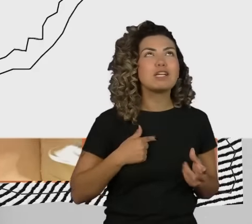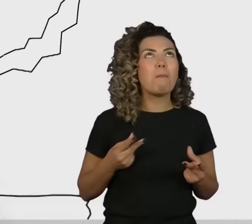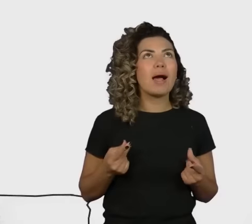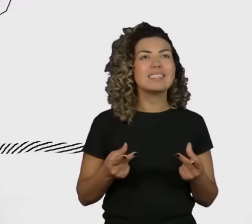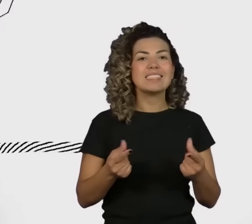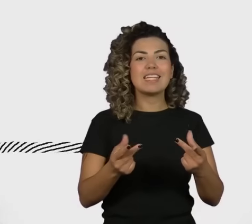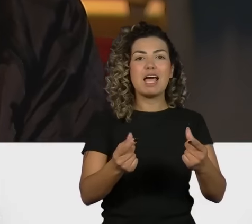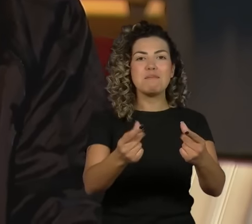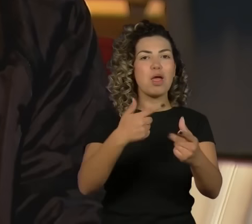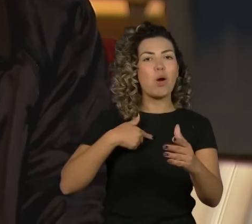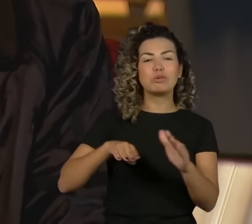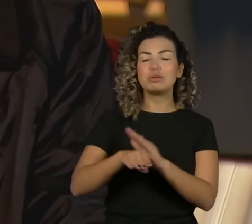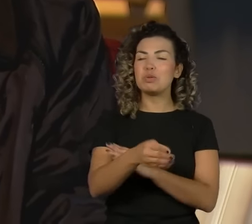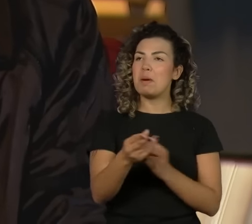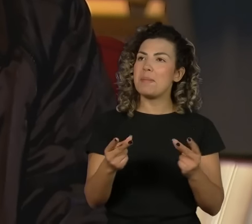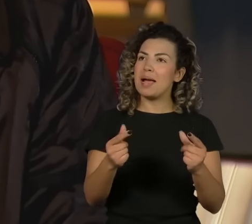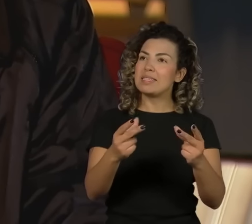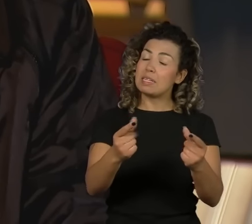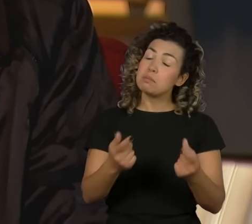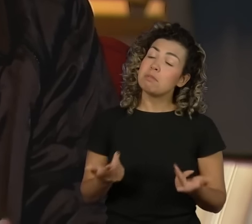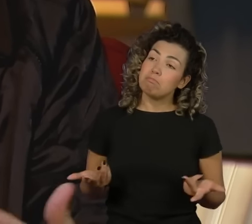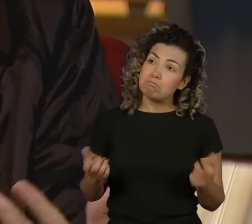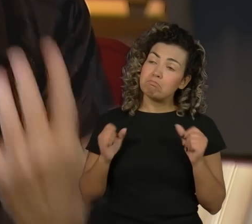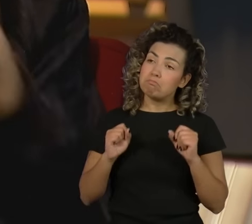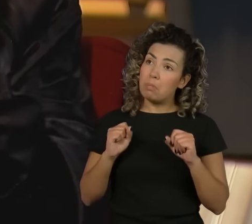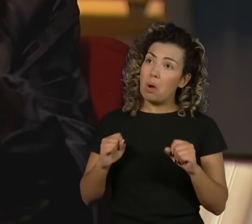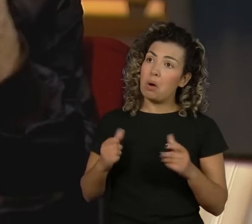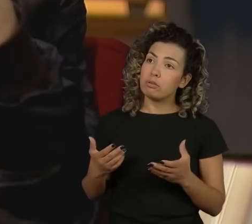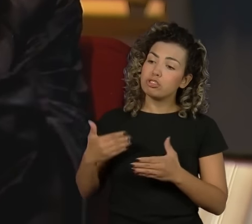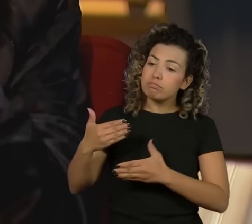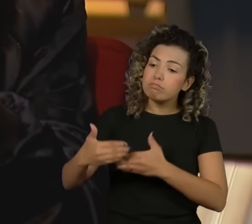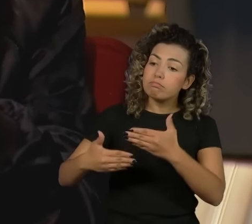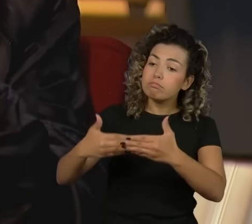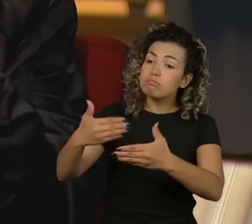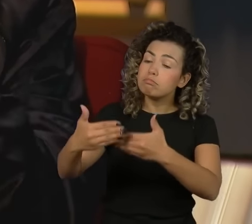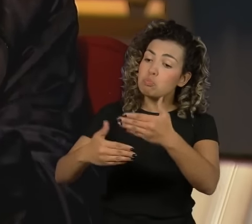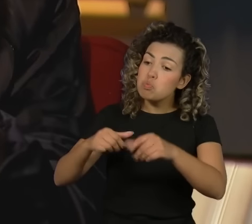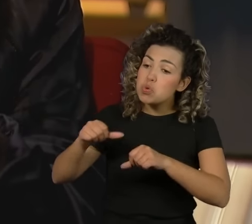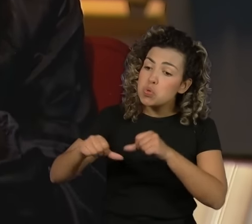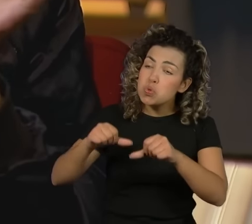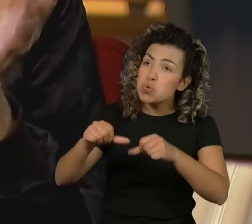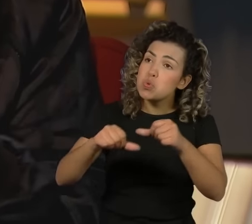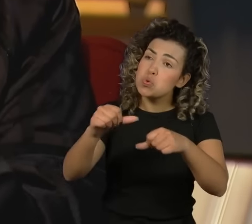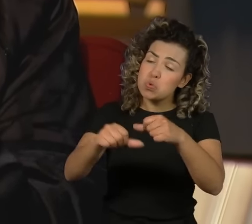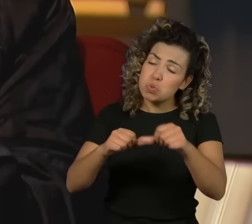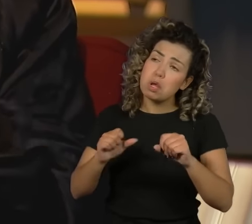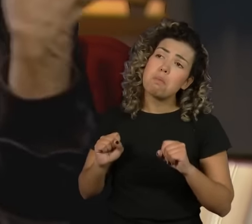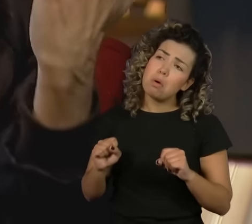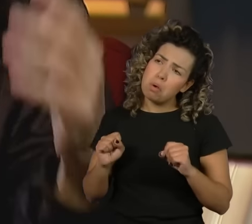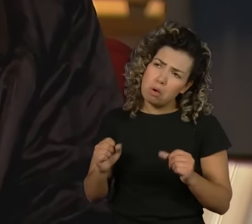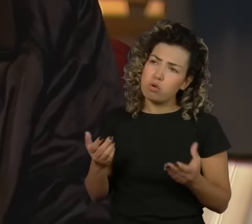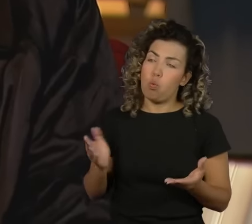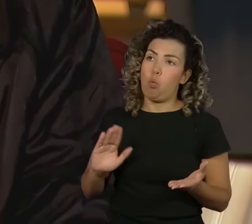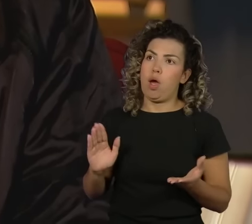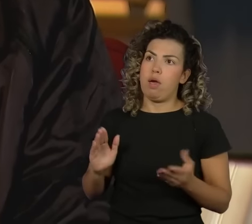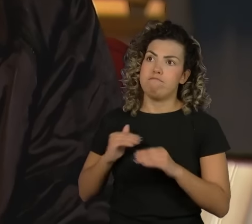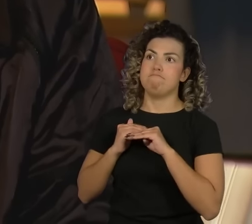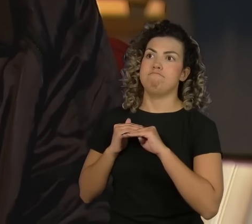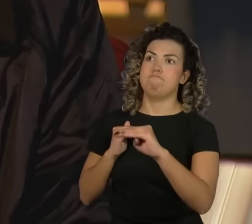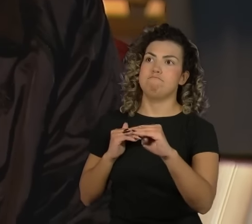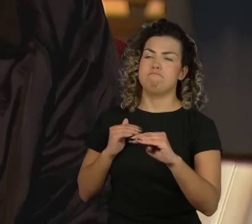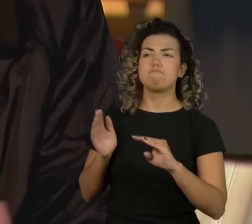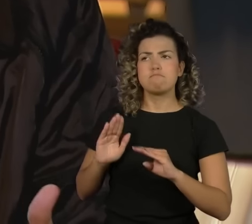entendeu, cara? Eu acho que podem vir mudanças dentro dessa coisa, lógico. Não é uma coisa fixa. Não é fixo, não